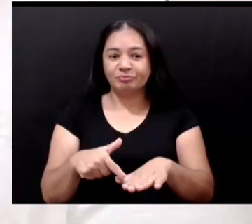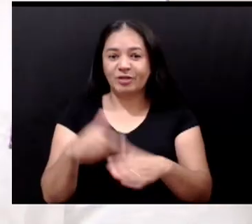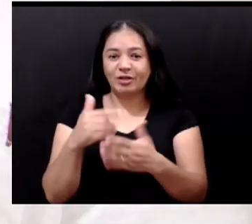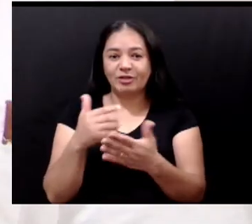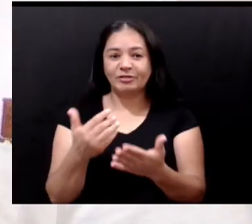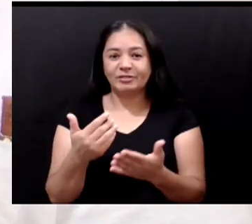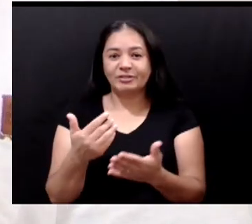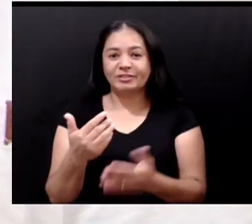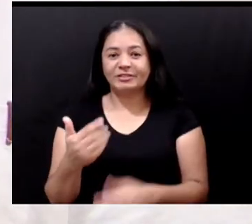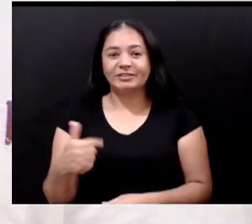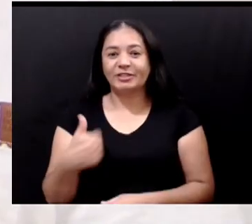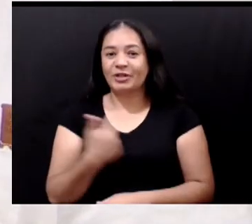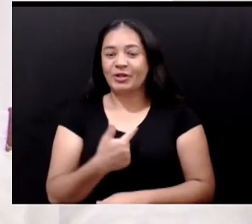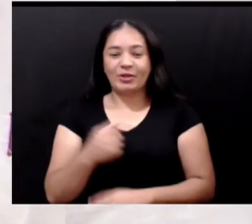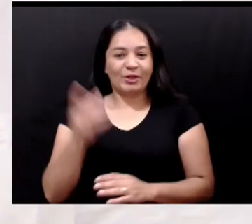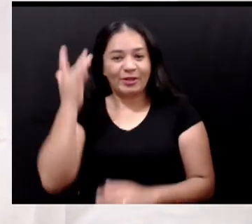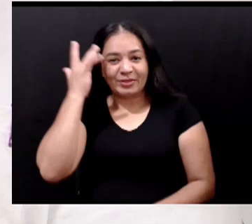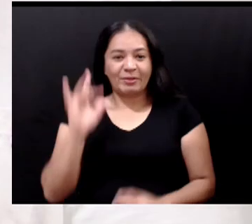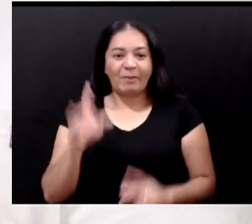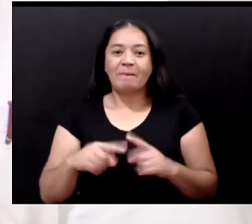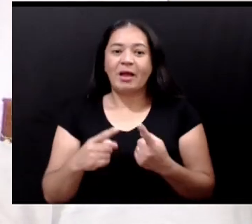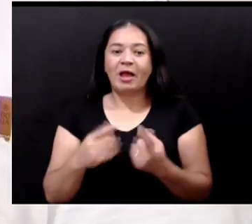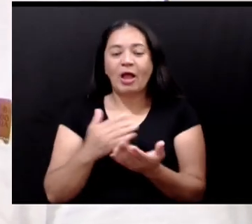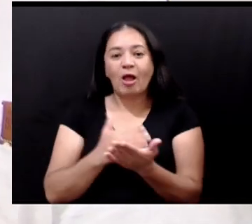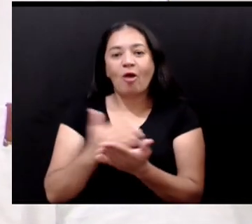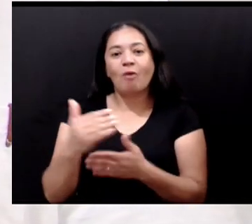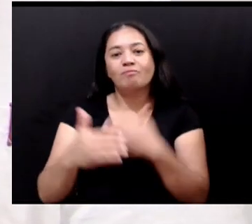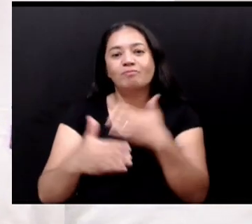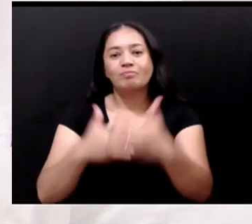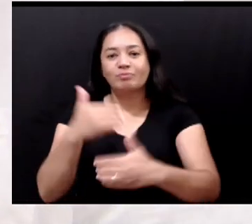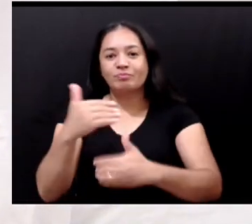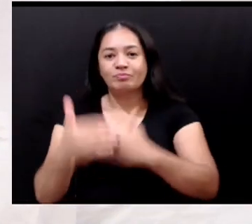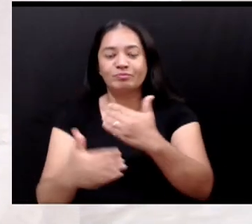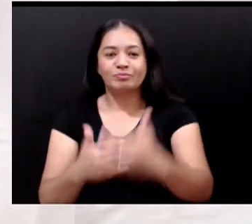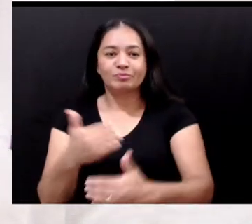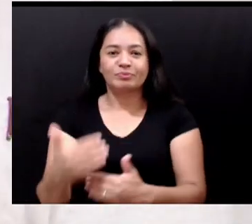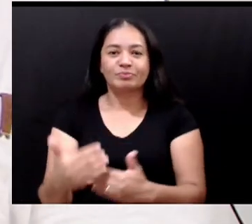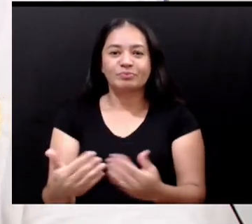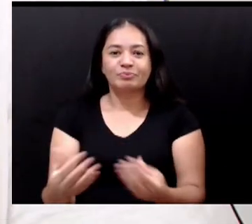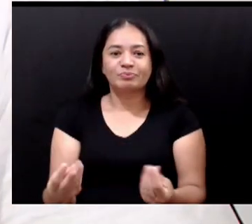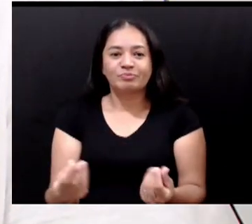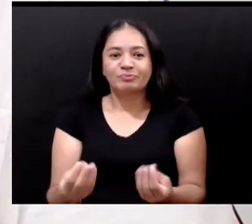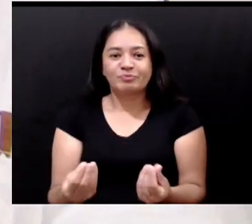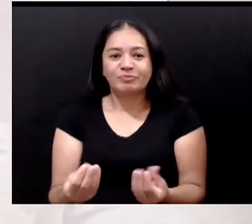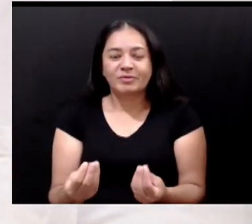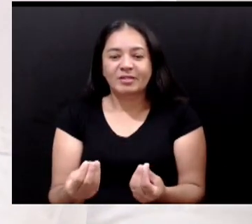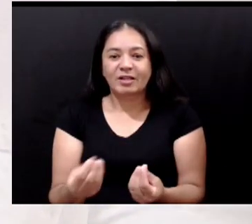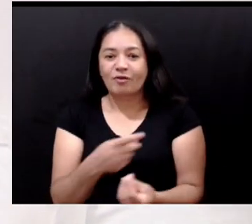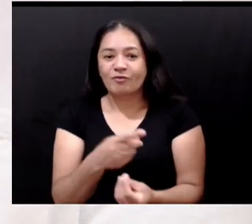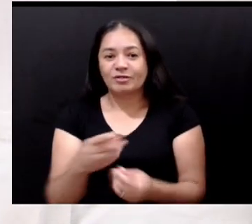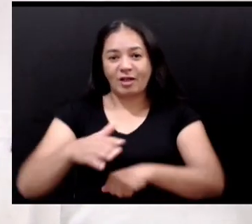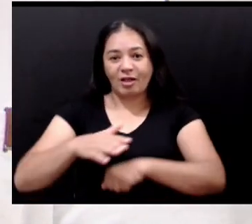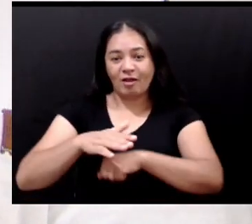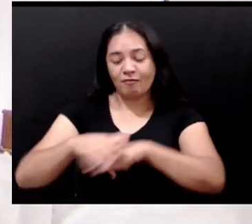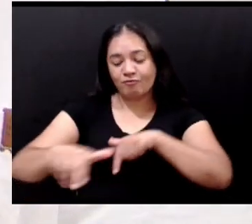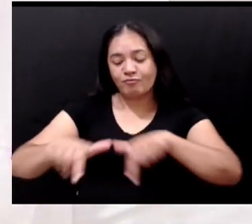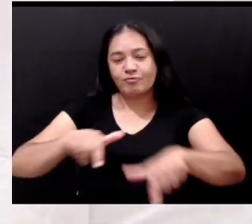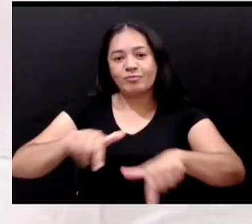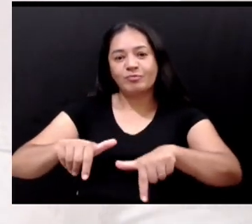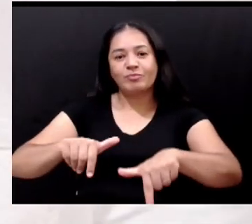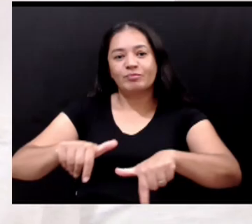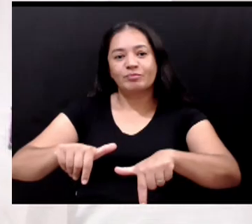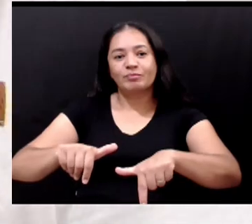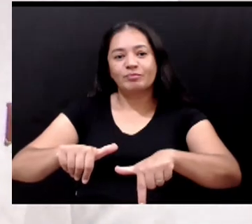alçada. E aí, com o tempo, né, não custa você fazer o trabalho e